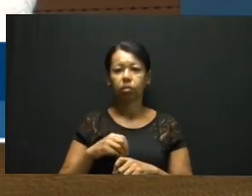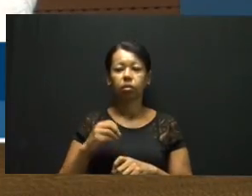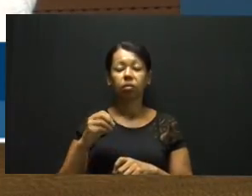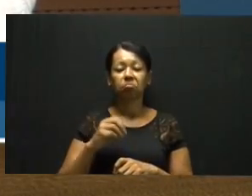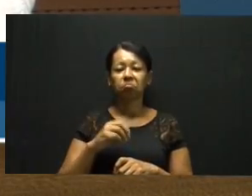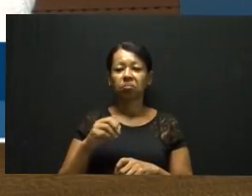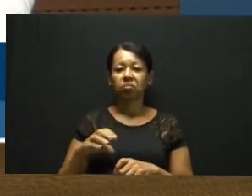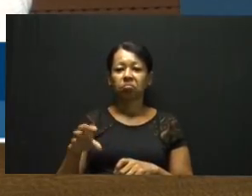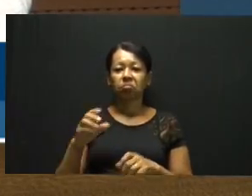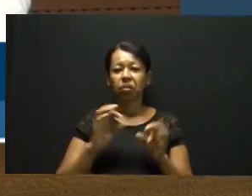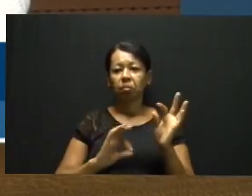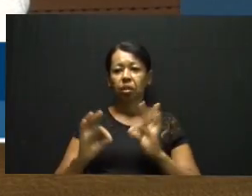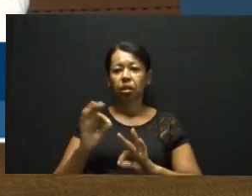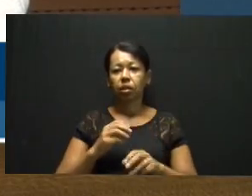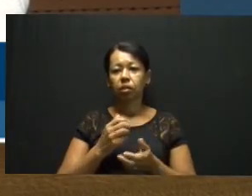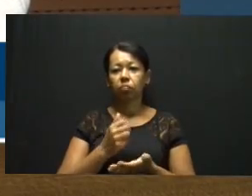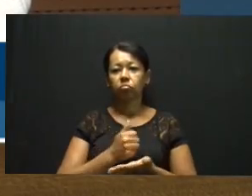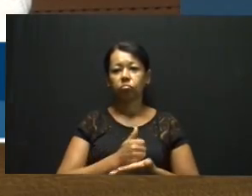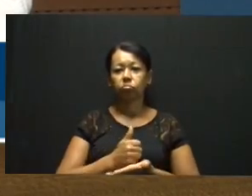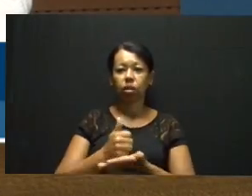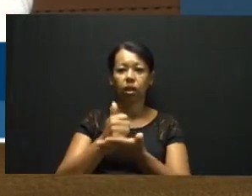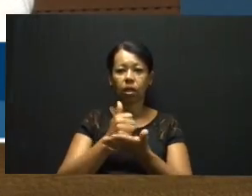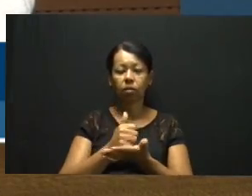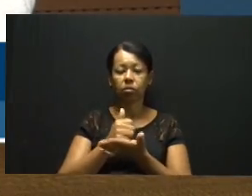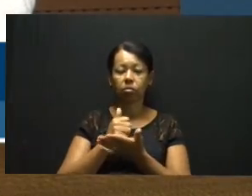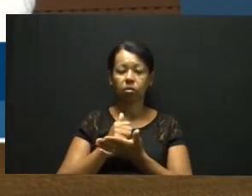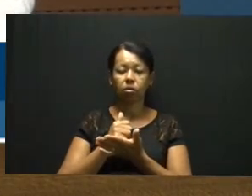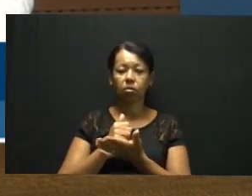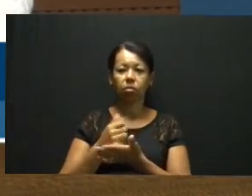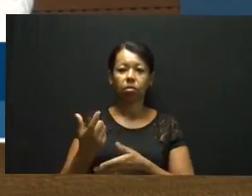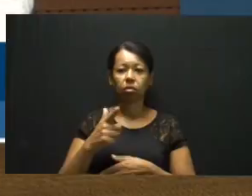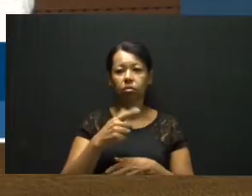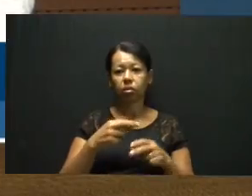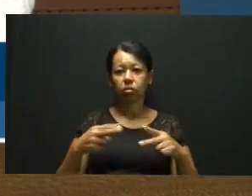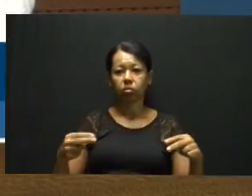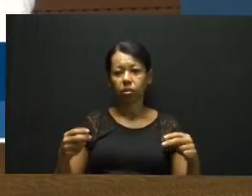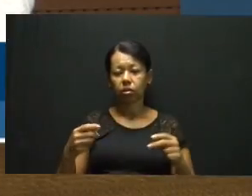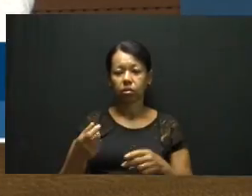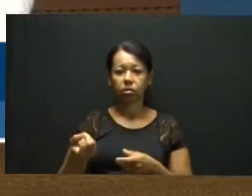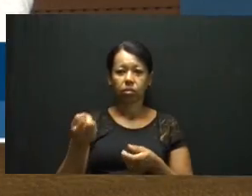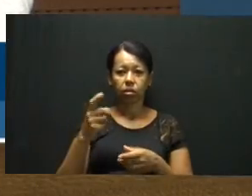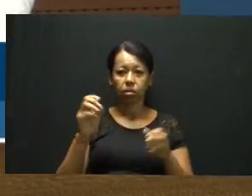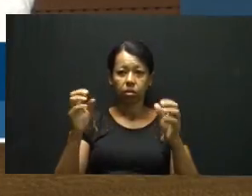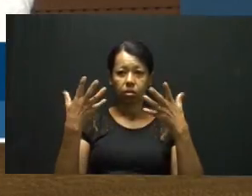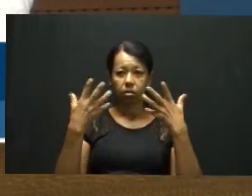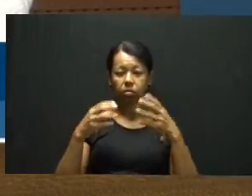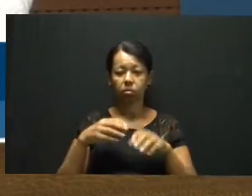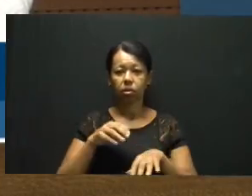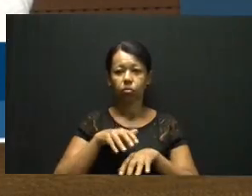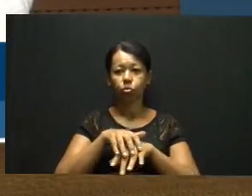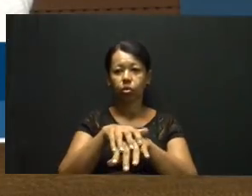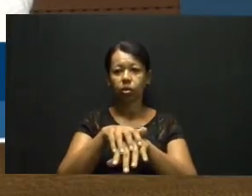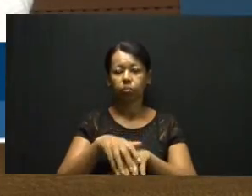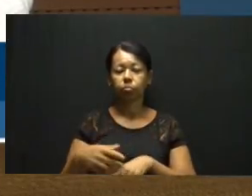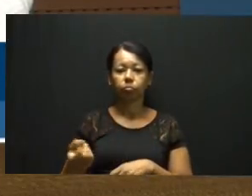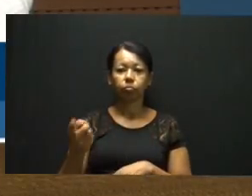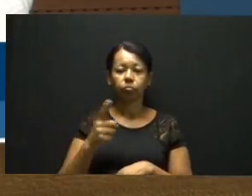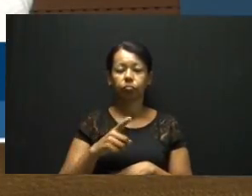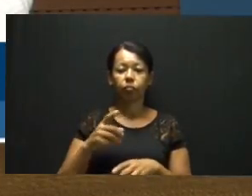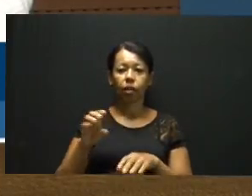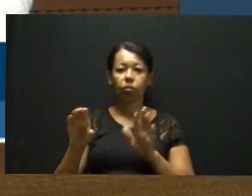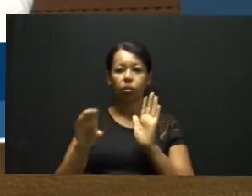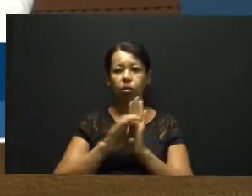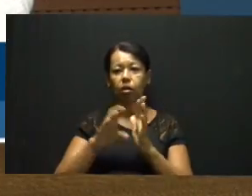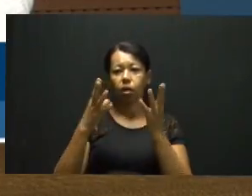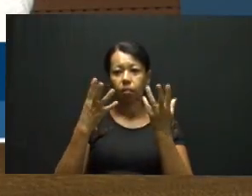Básica, Plano Diretor de Turismo e Expressivos Atrativos Turísticos. A emenda à Constituição aprovada